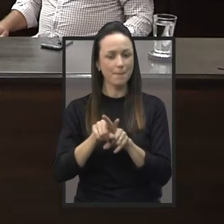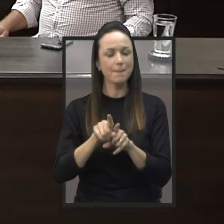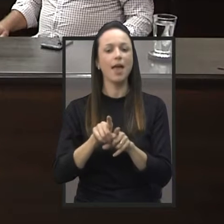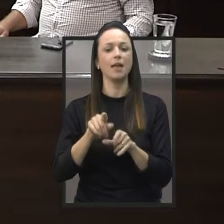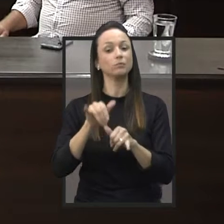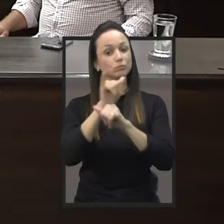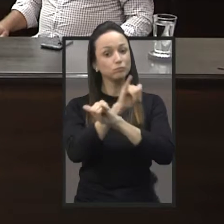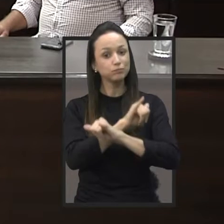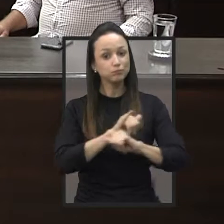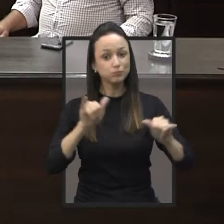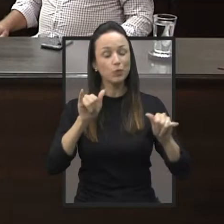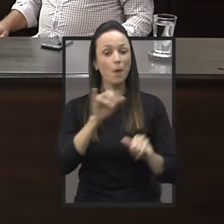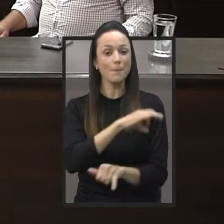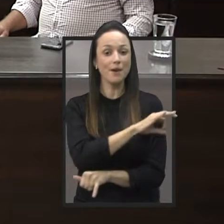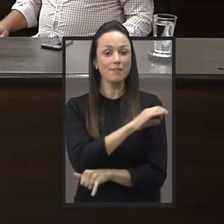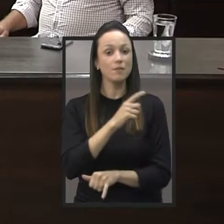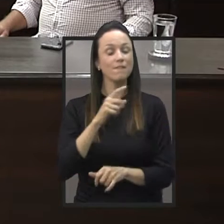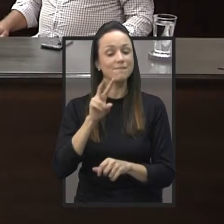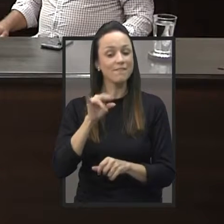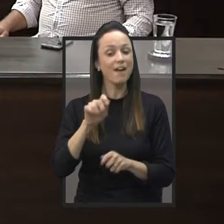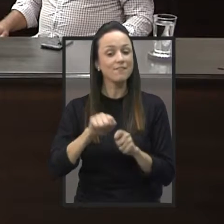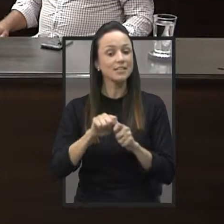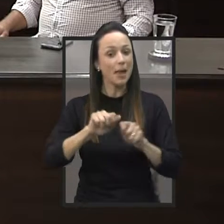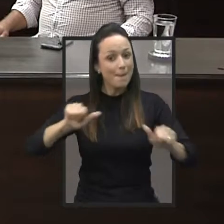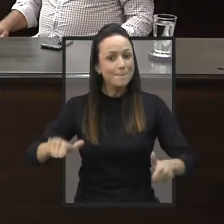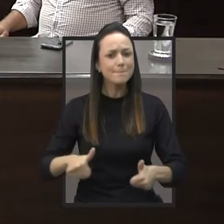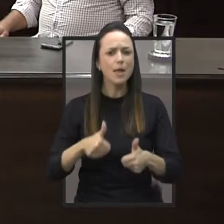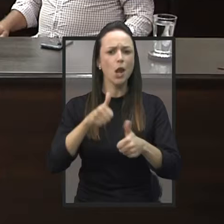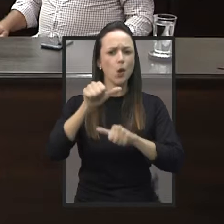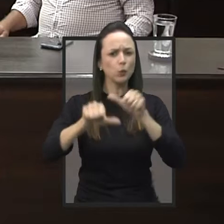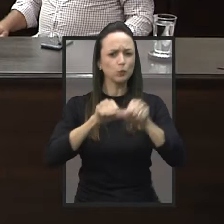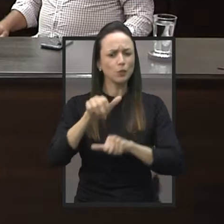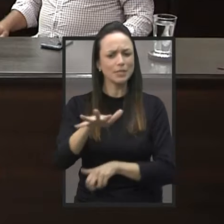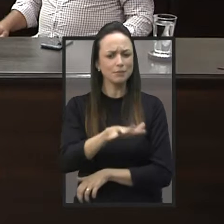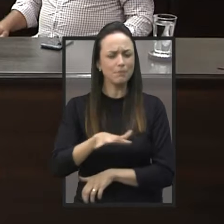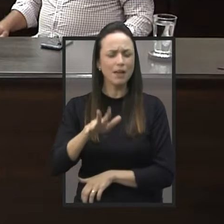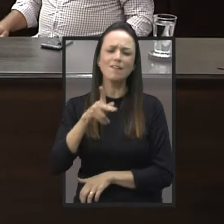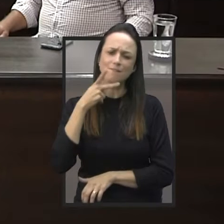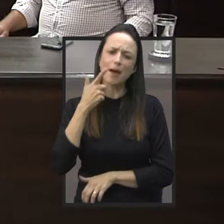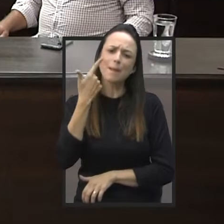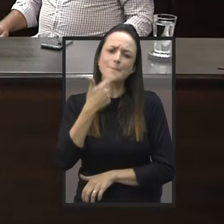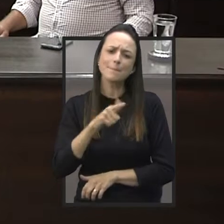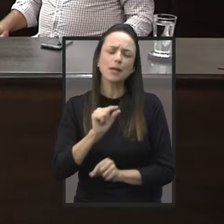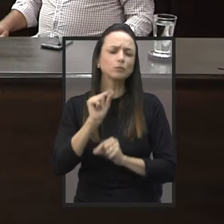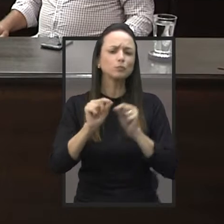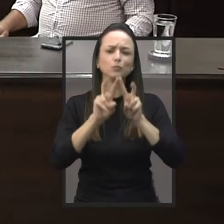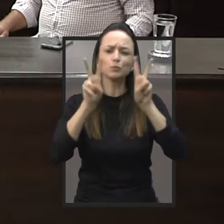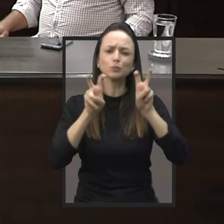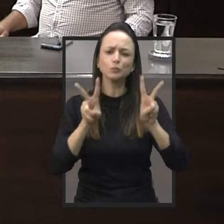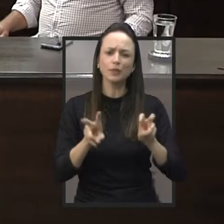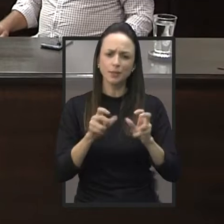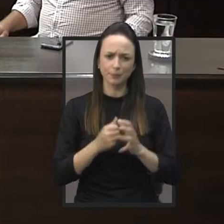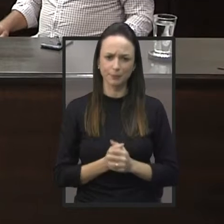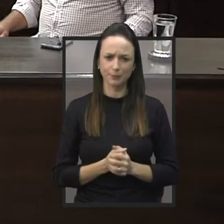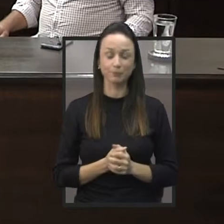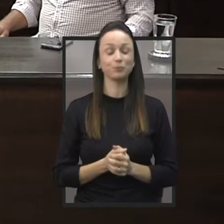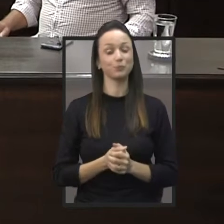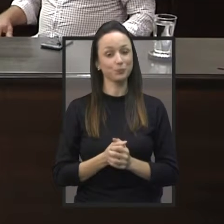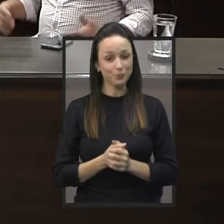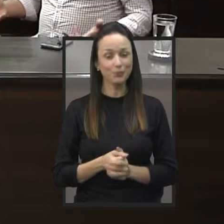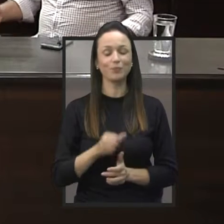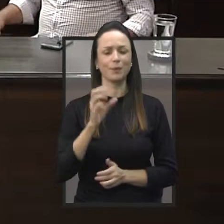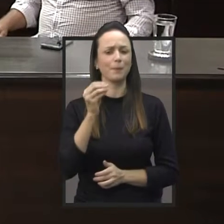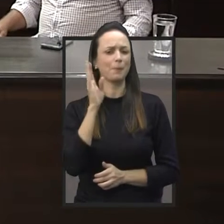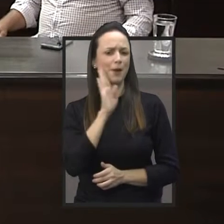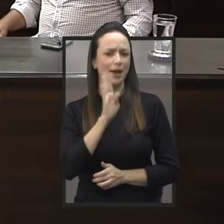prefeito com relação a melhorias naquele espaço. Eu gostaria que o senhor falasse um pouco mais a respeito dessas duas questões. Sim, foi bacana, porque